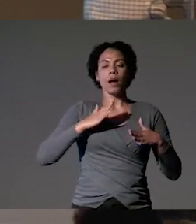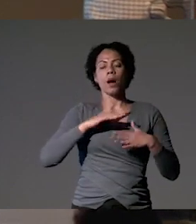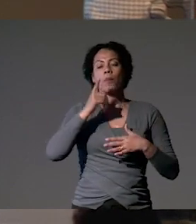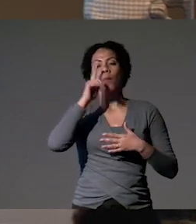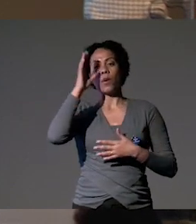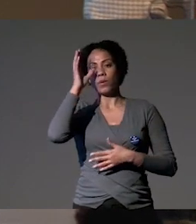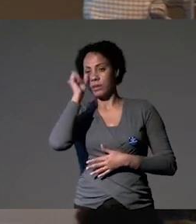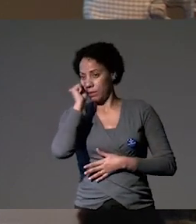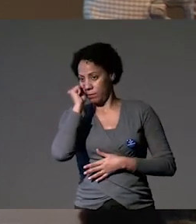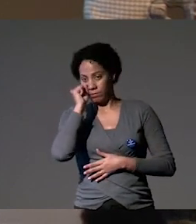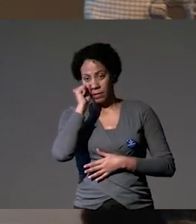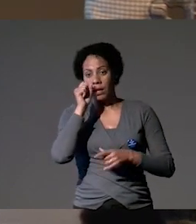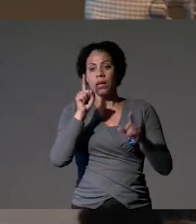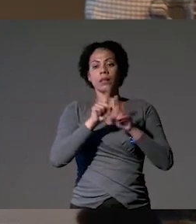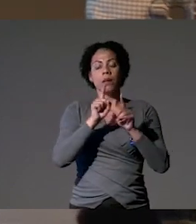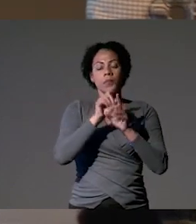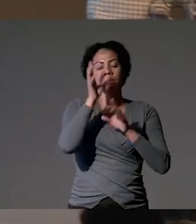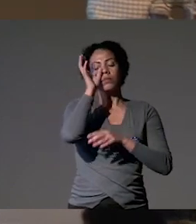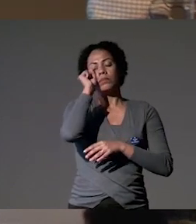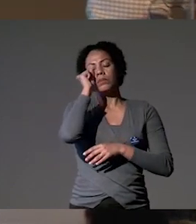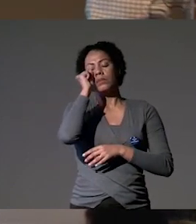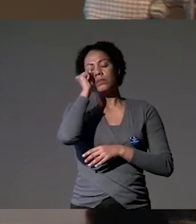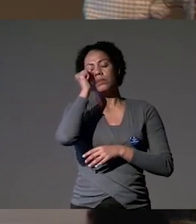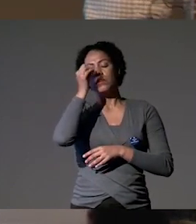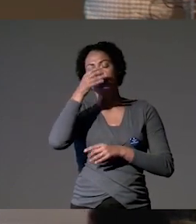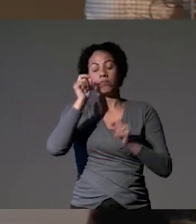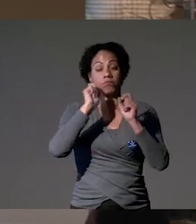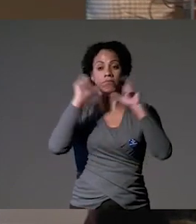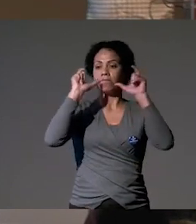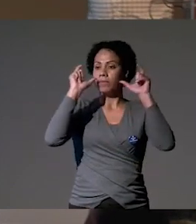comum acordar durante a noite.